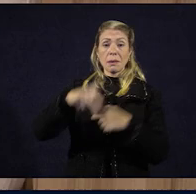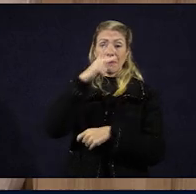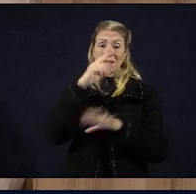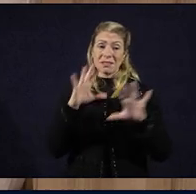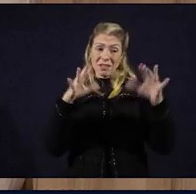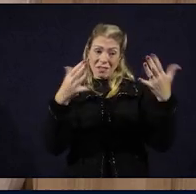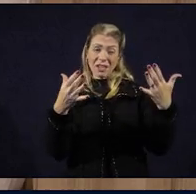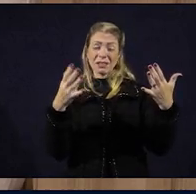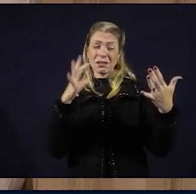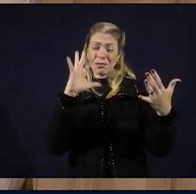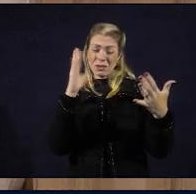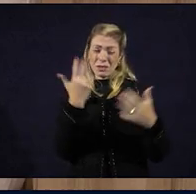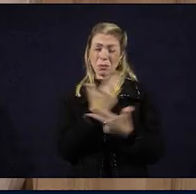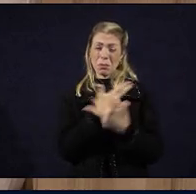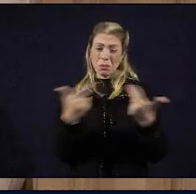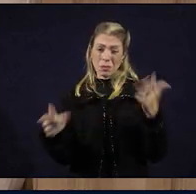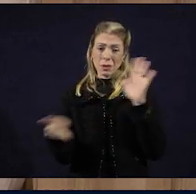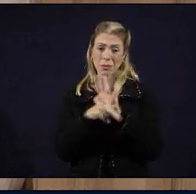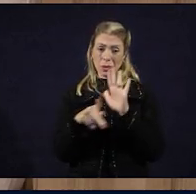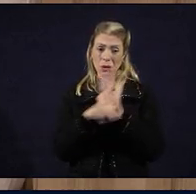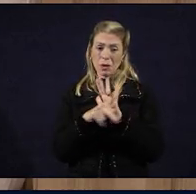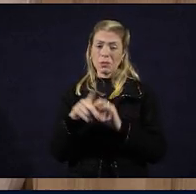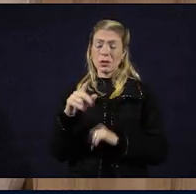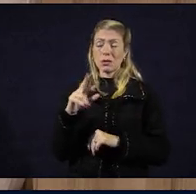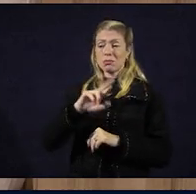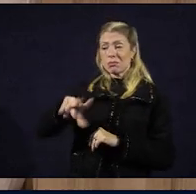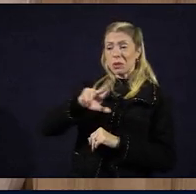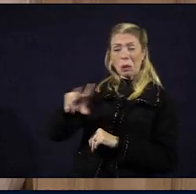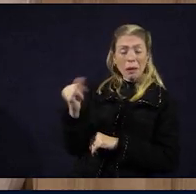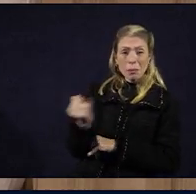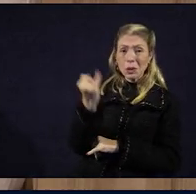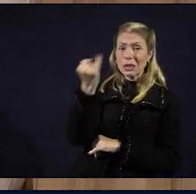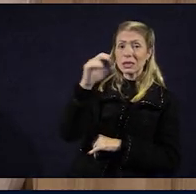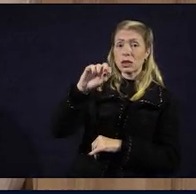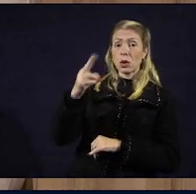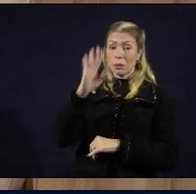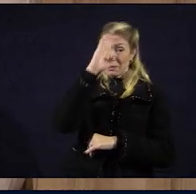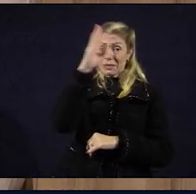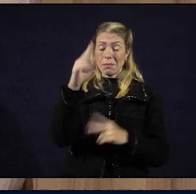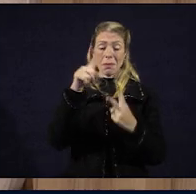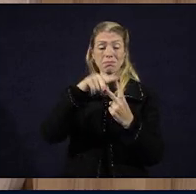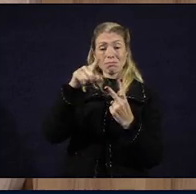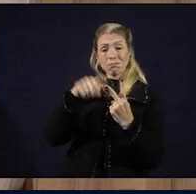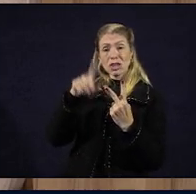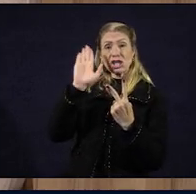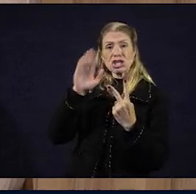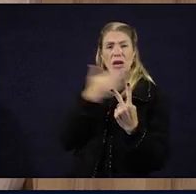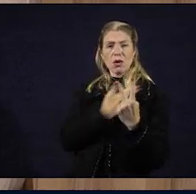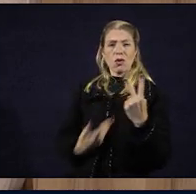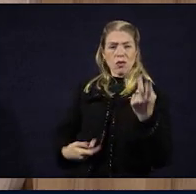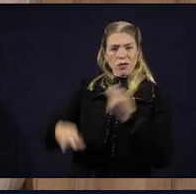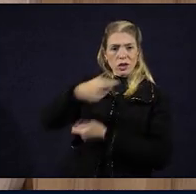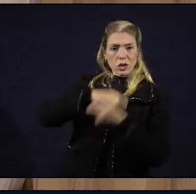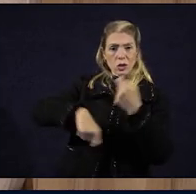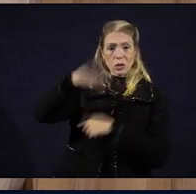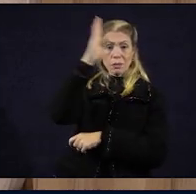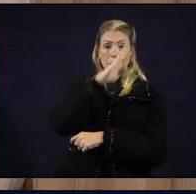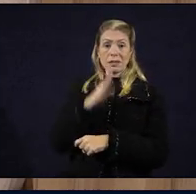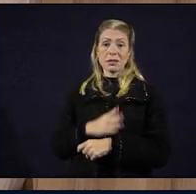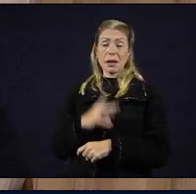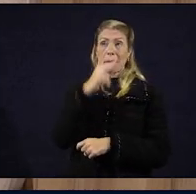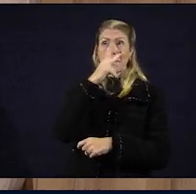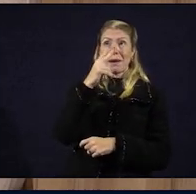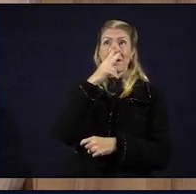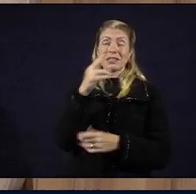ou é porque na verdade os dois principais candidatos já governaram o Brasil e geram um pouco menos